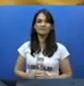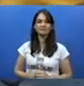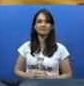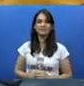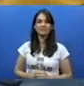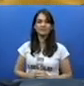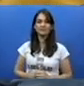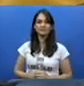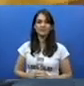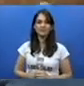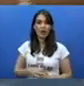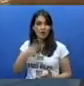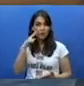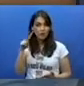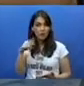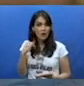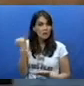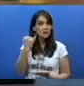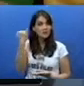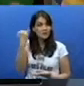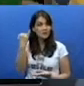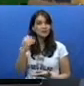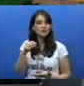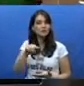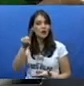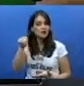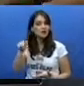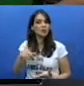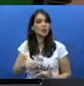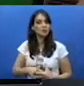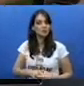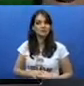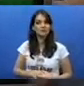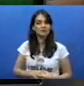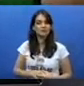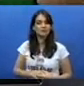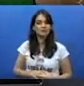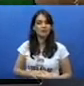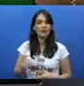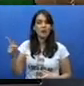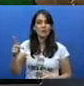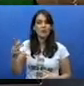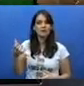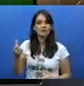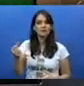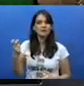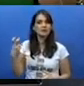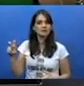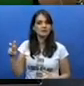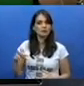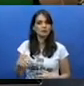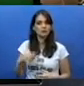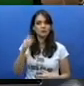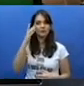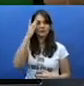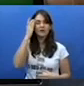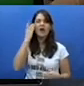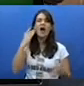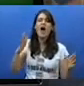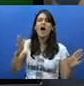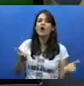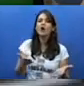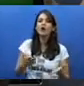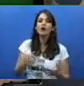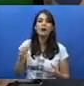Tá? Viu como é importante? Aí foi da página 65. Agora nós vamos